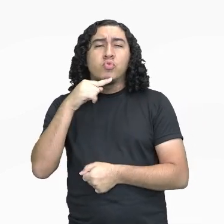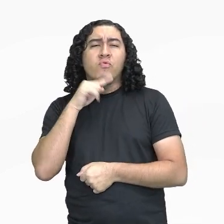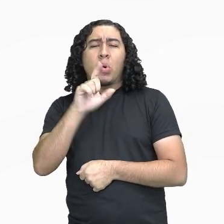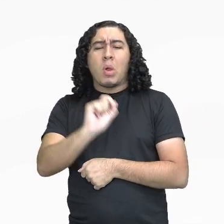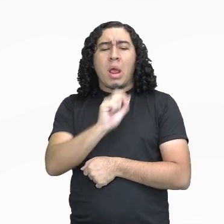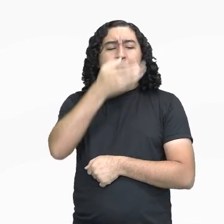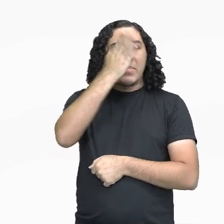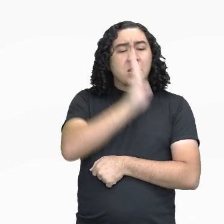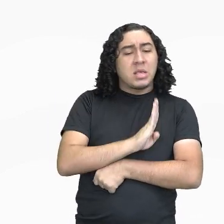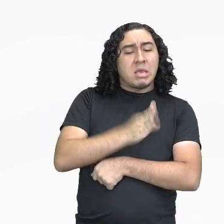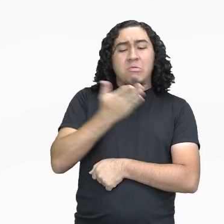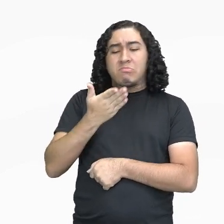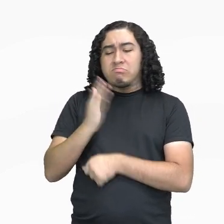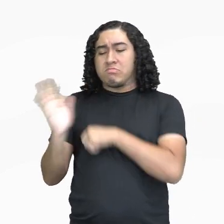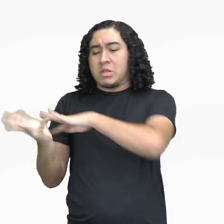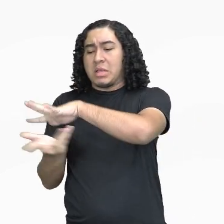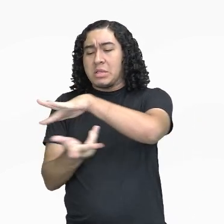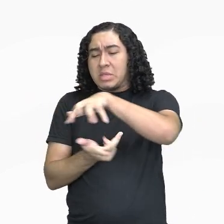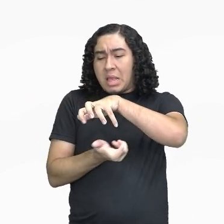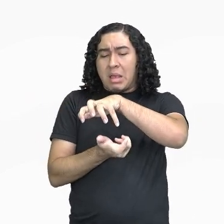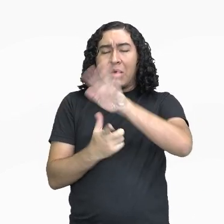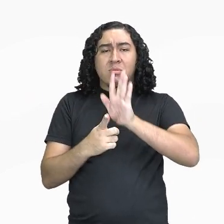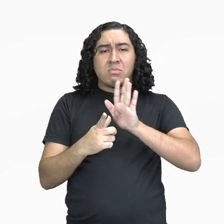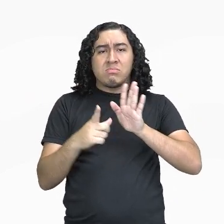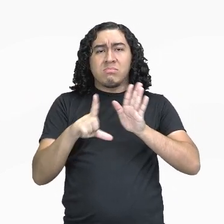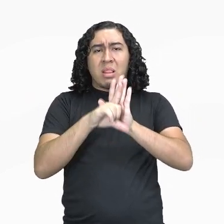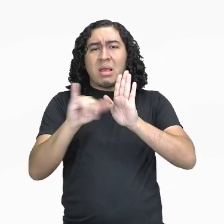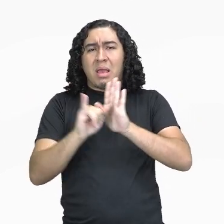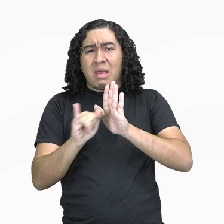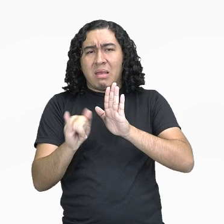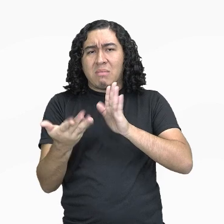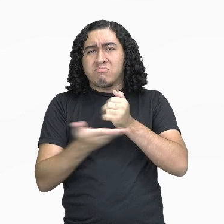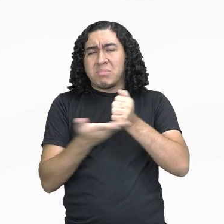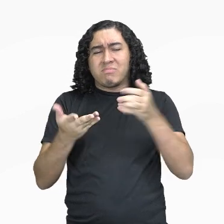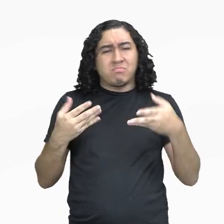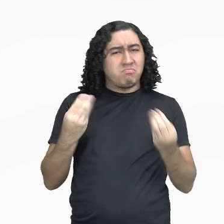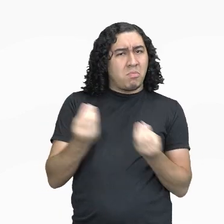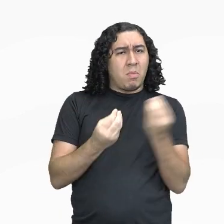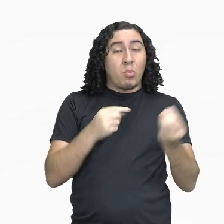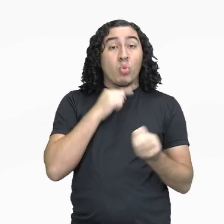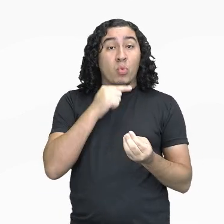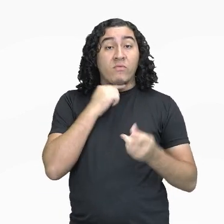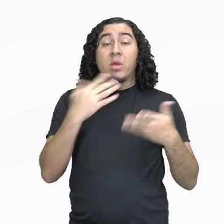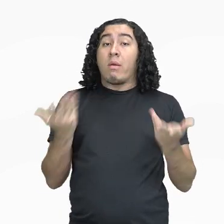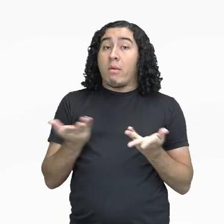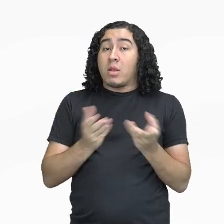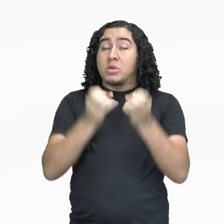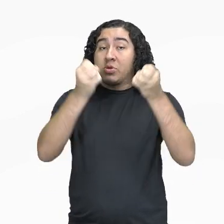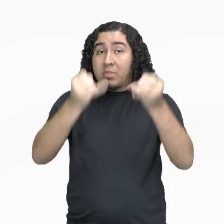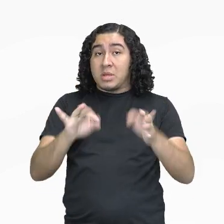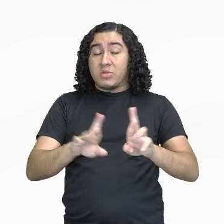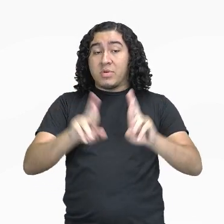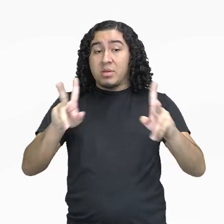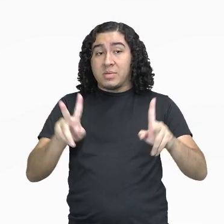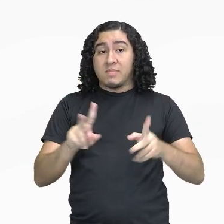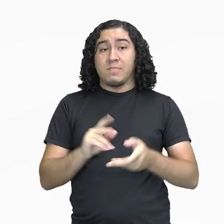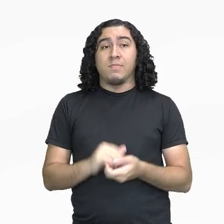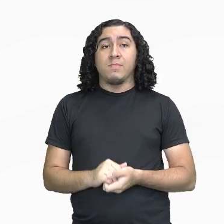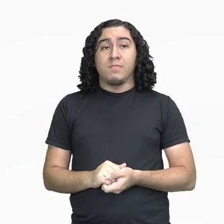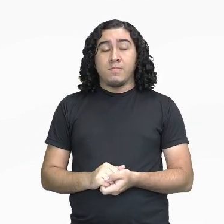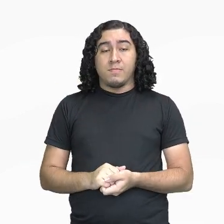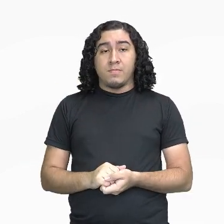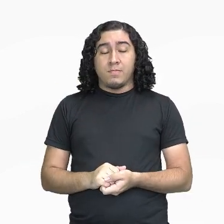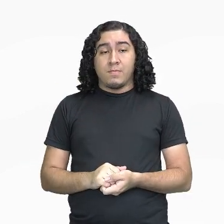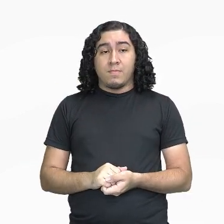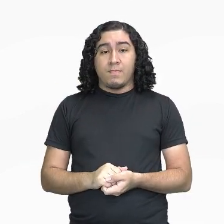Brasileira, a Amazônia Internacional, a Amazônia Legal? Então, nós vamos começar aí fazendo essa diferença, não é, professora Manuela? Isso